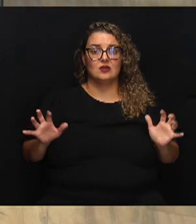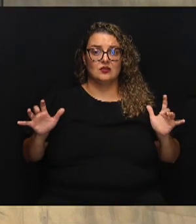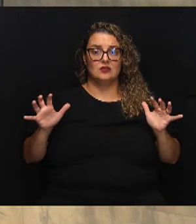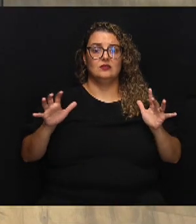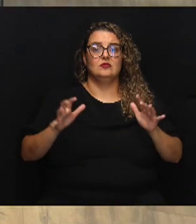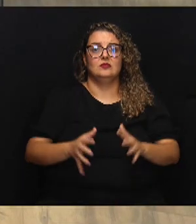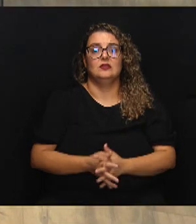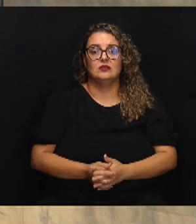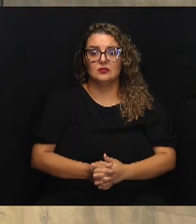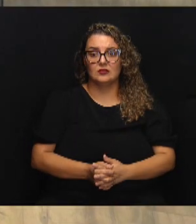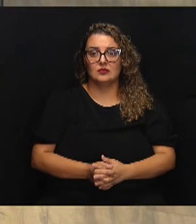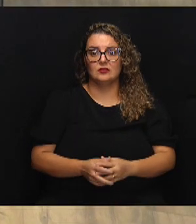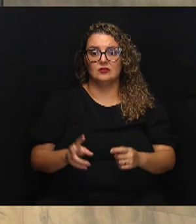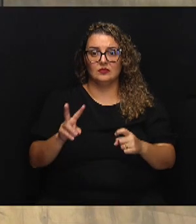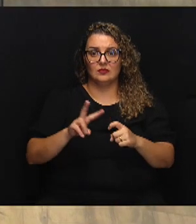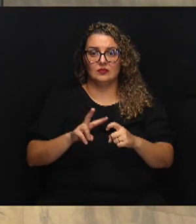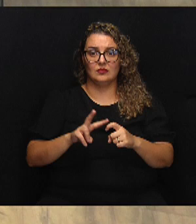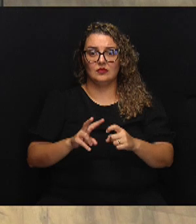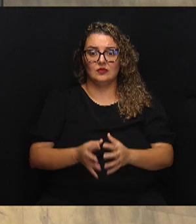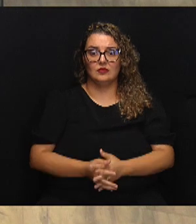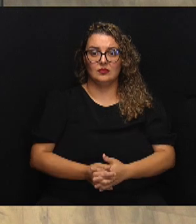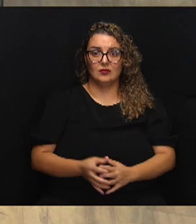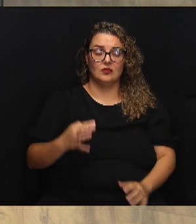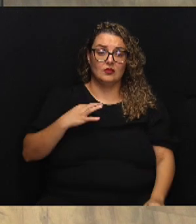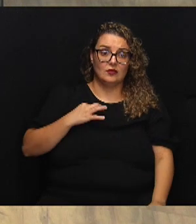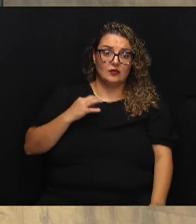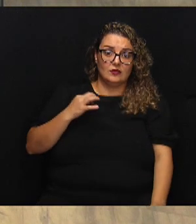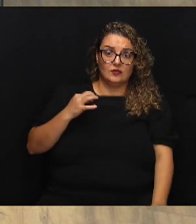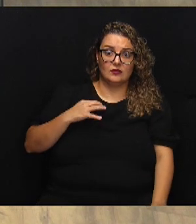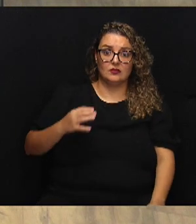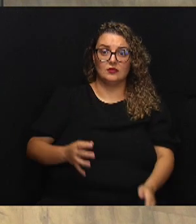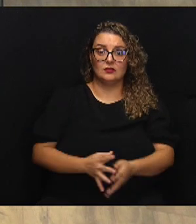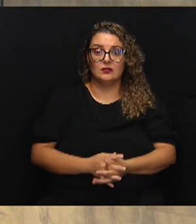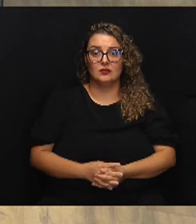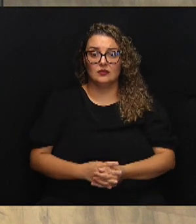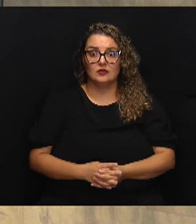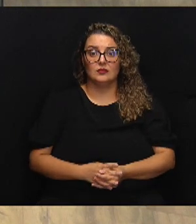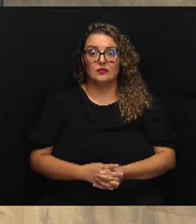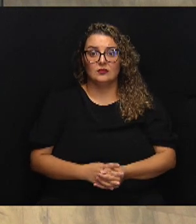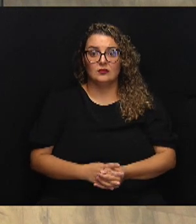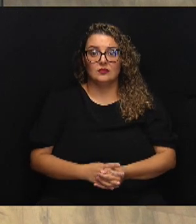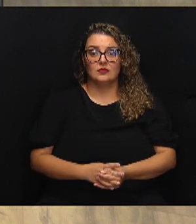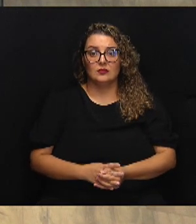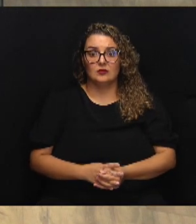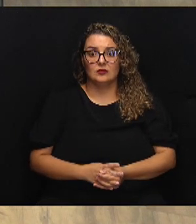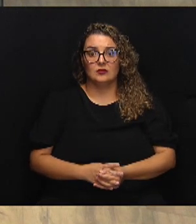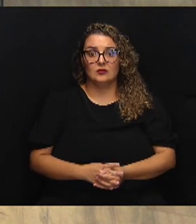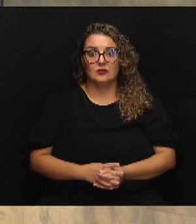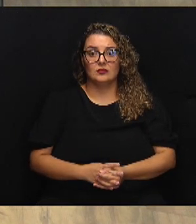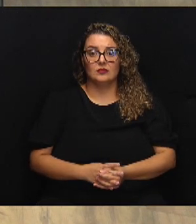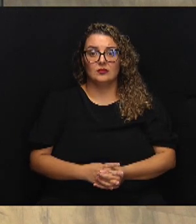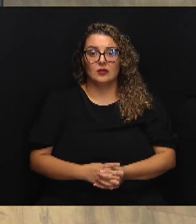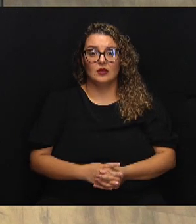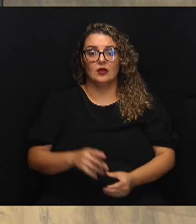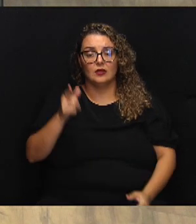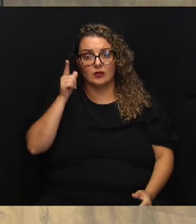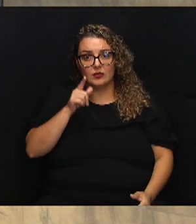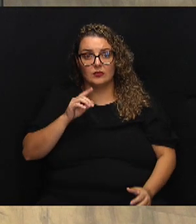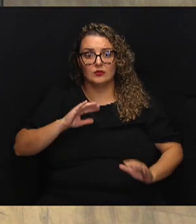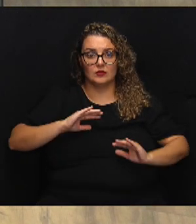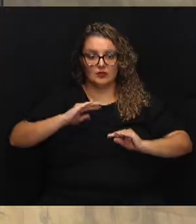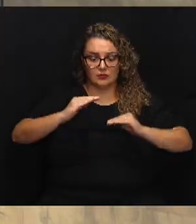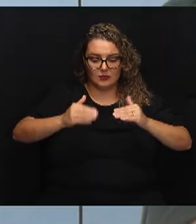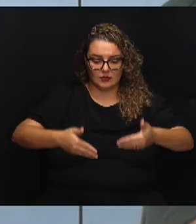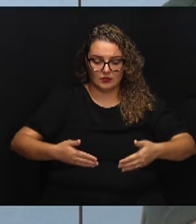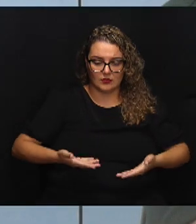com uma veterinária amiga voluntária, e nós pulamos o muro e conseguimos trazer tudo em cobertor, né, os